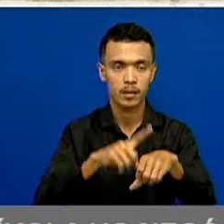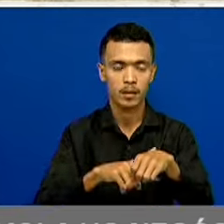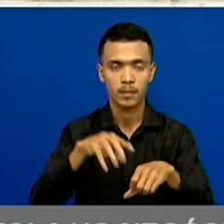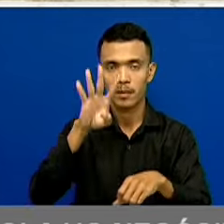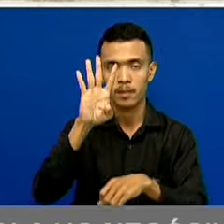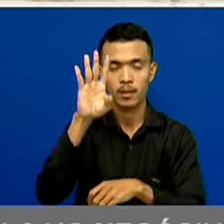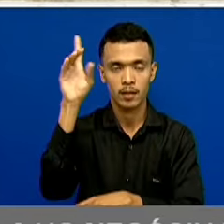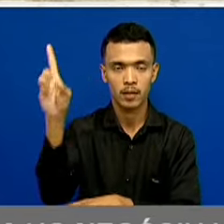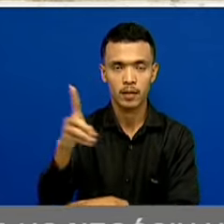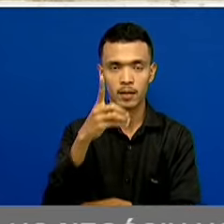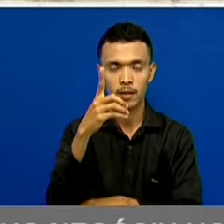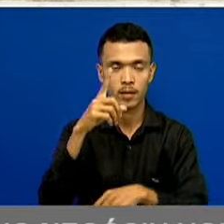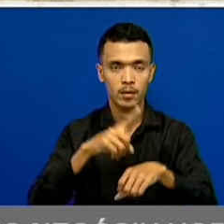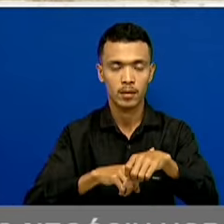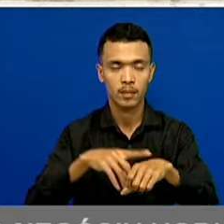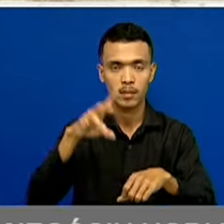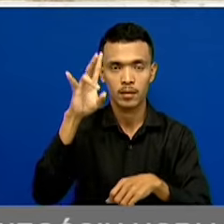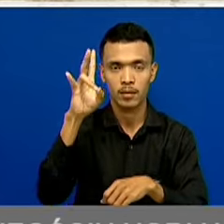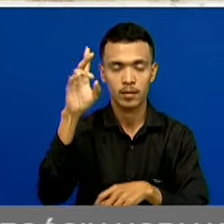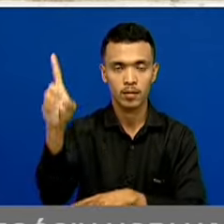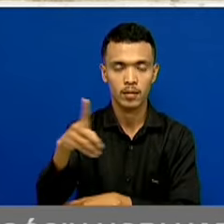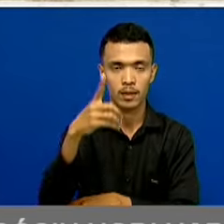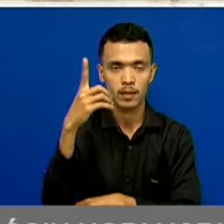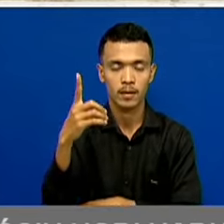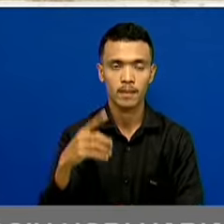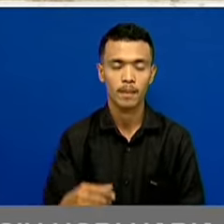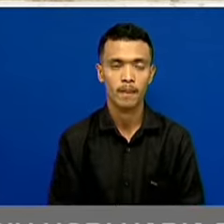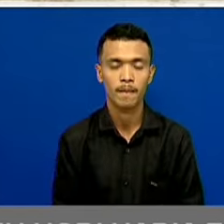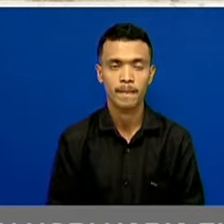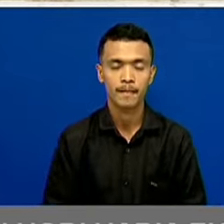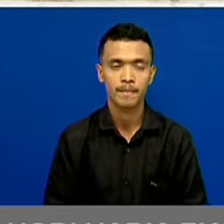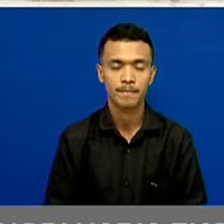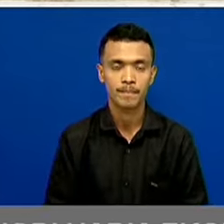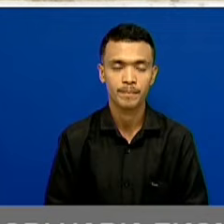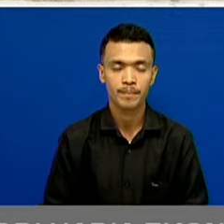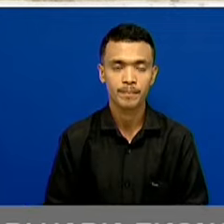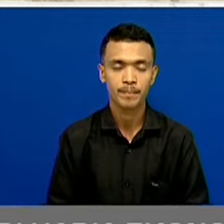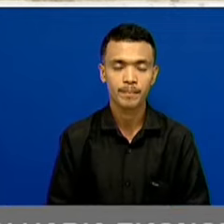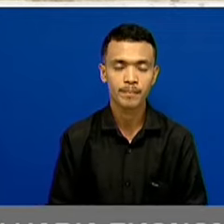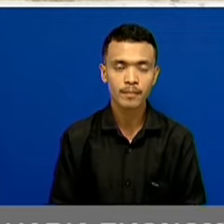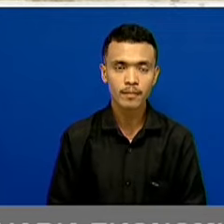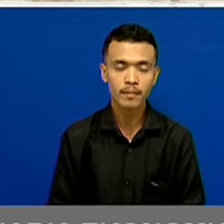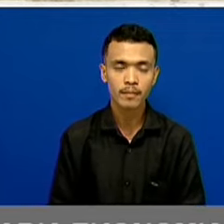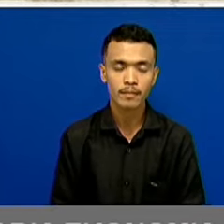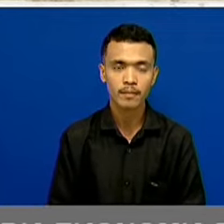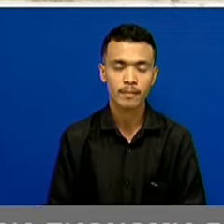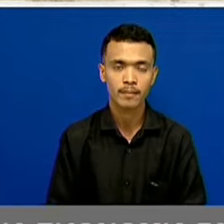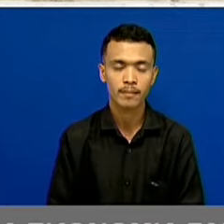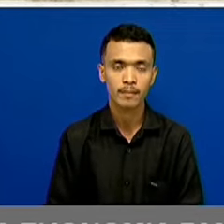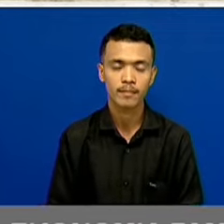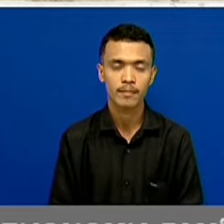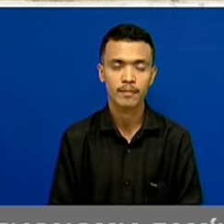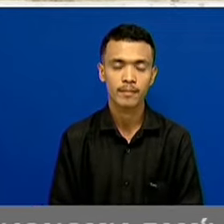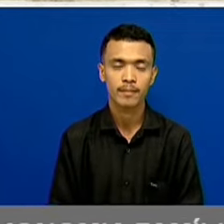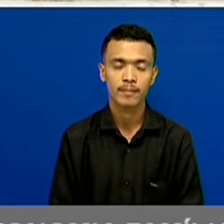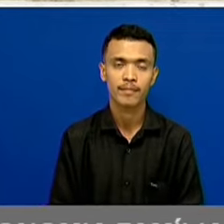madrugada to tuku hitu madrugada. Diek ovintes no telespectadores sira hotu ida de maka informasau nebe ami recolhe husi fatin ida de. No notisia